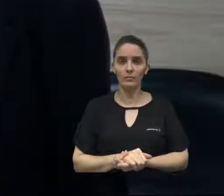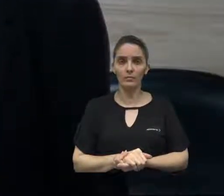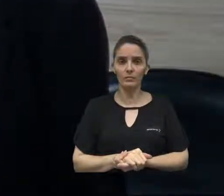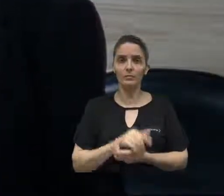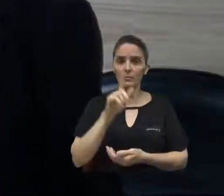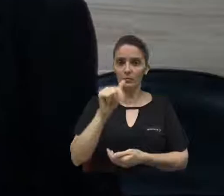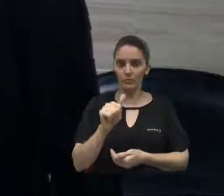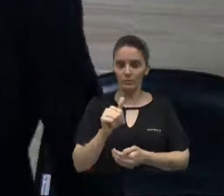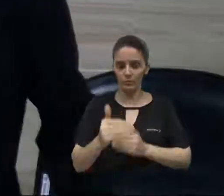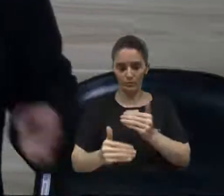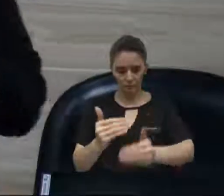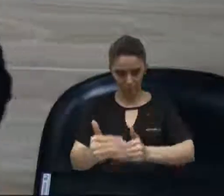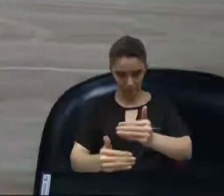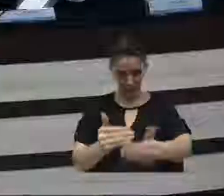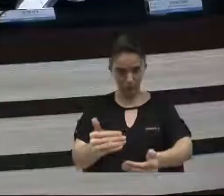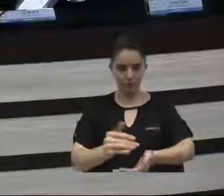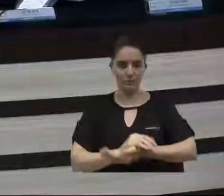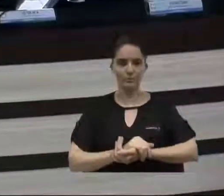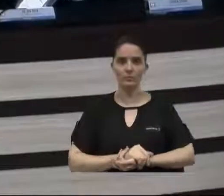próxima